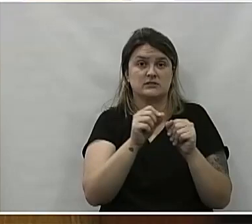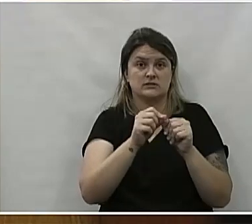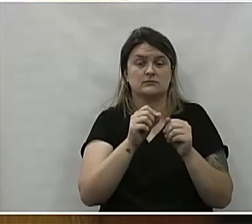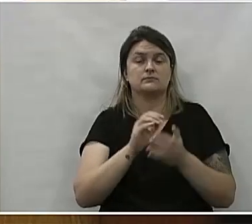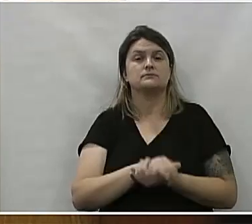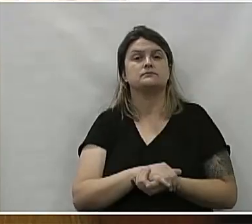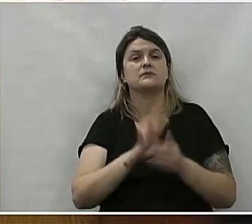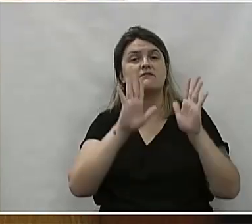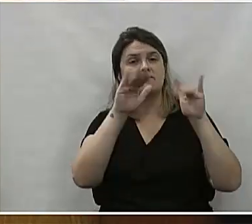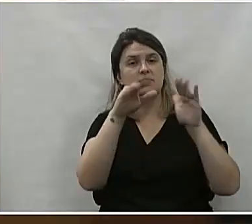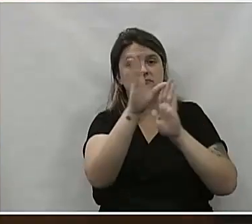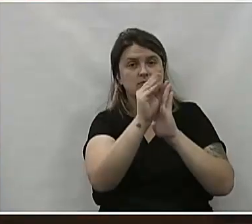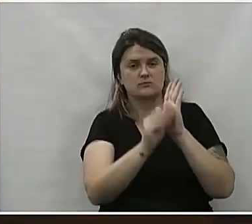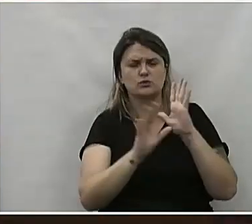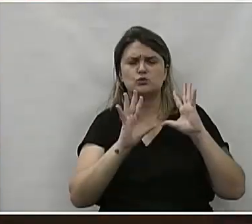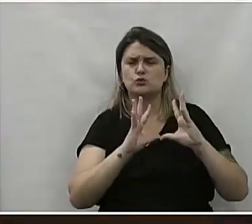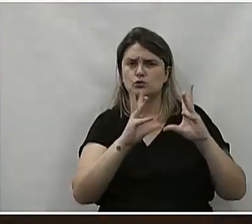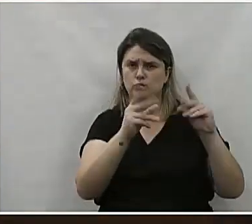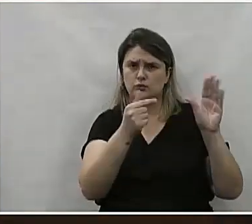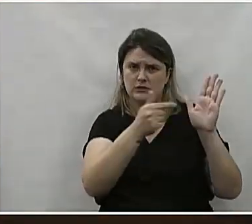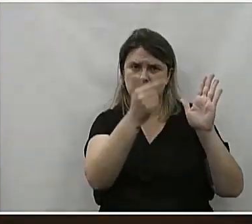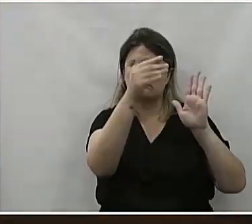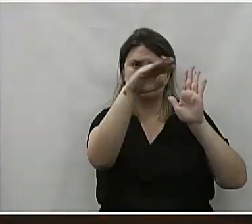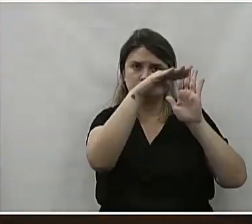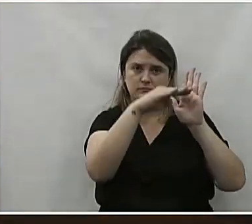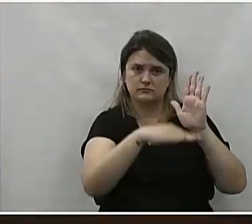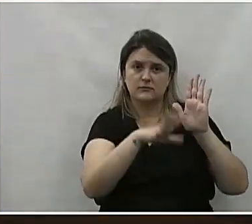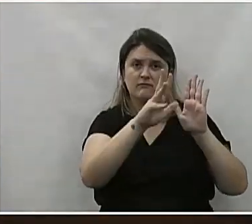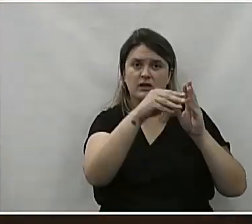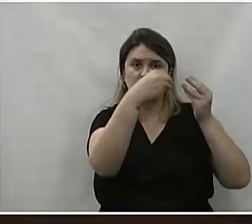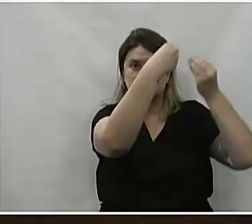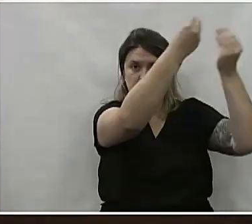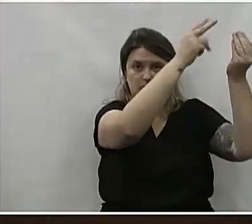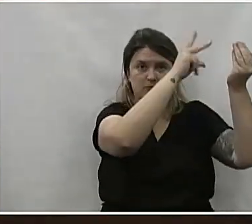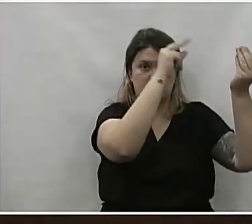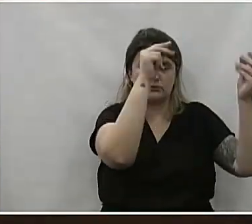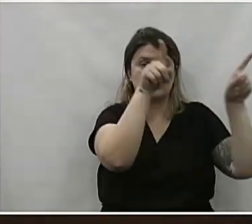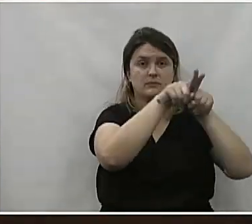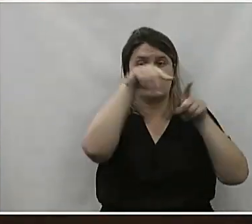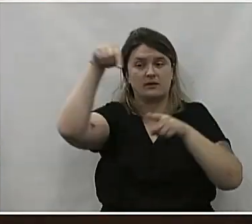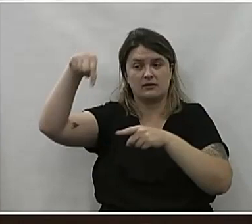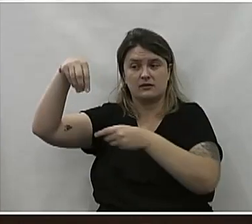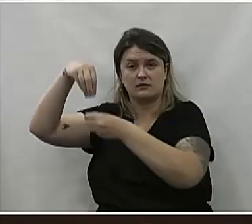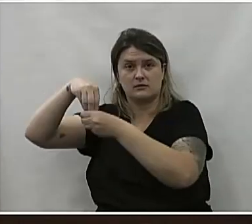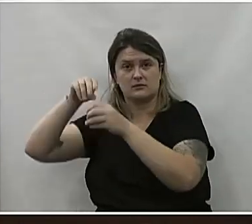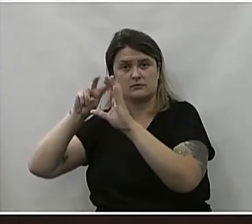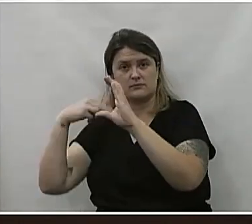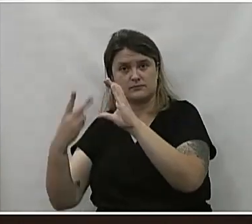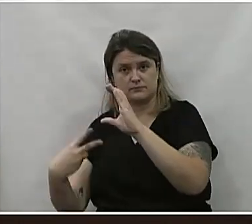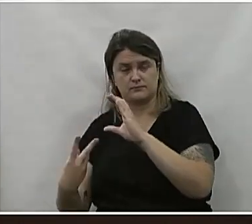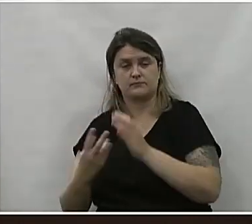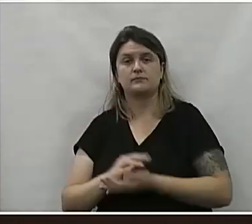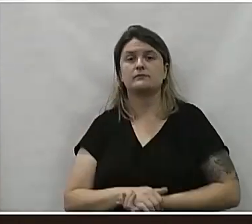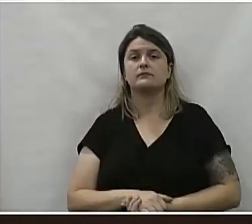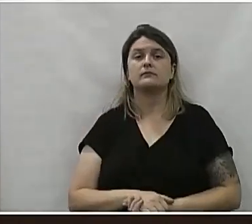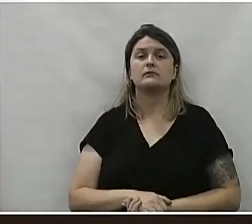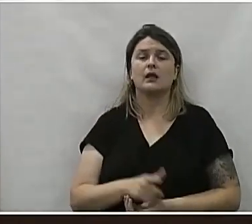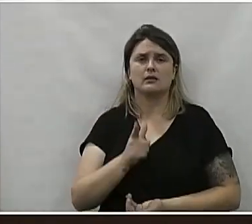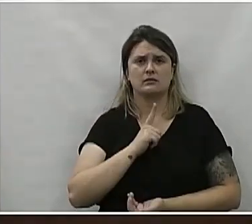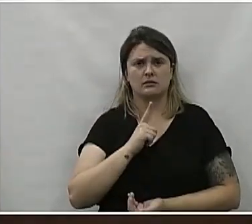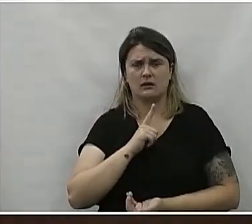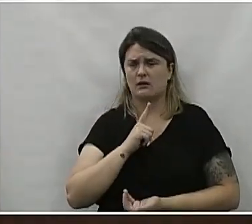expediente, senhor presidente As indicações serão encaminhadas Às órgãos competentes E os projetos serão enviados Às devidas comissões